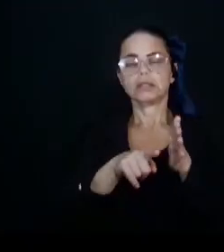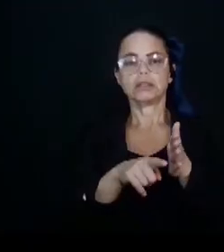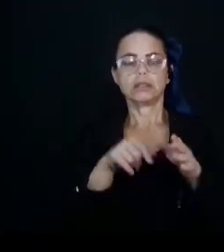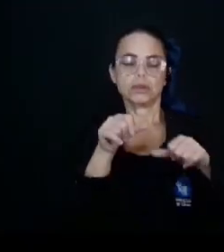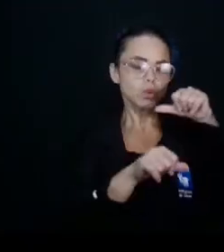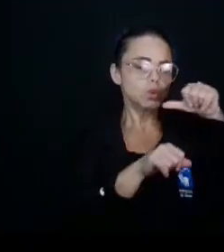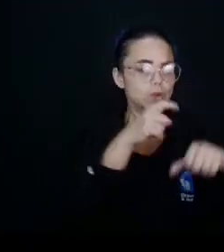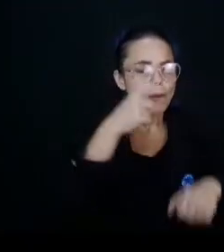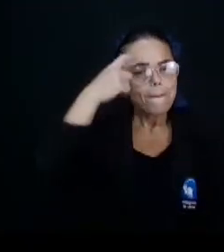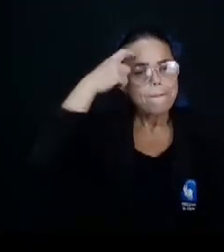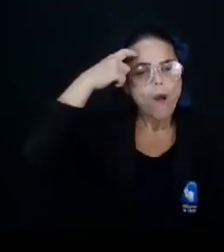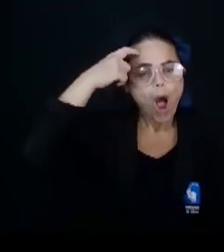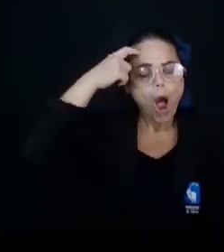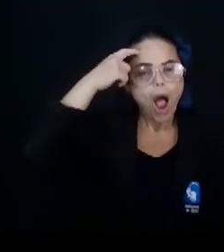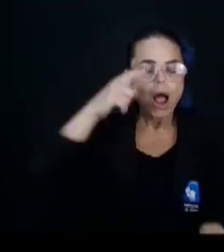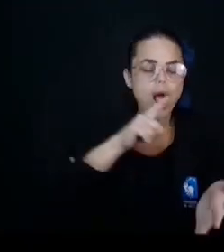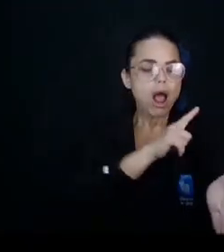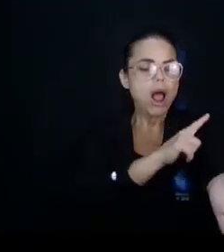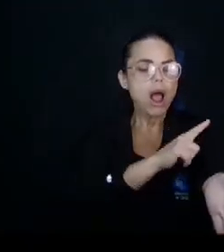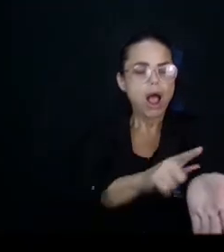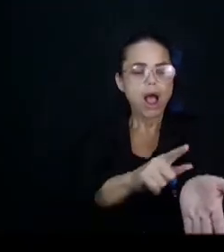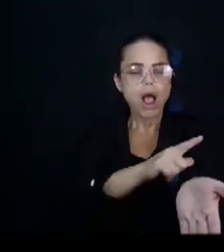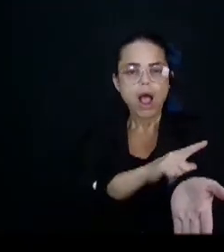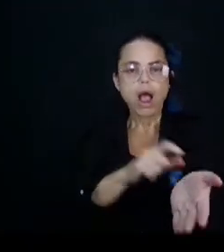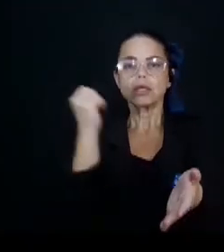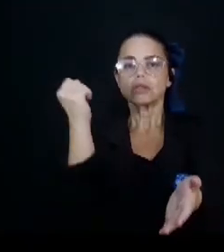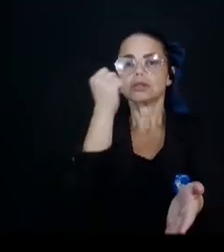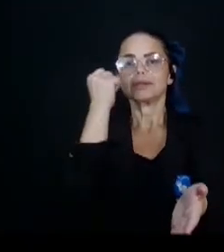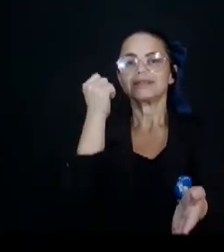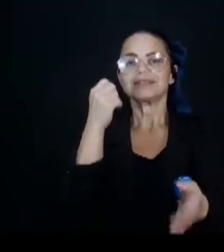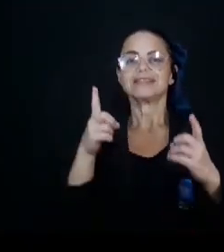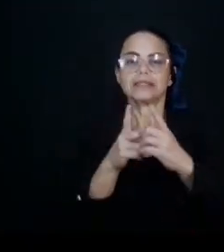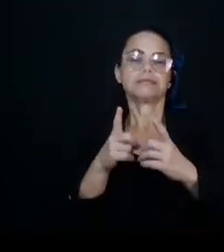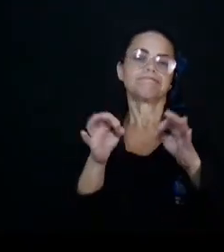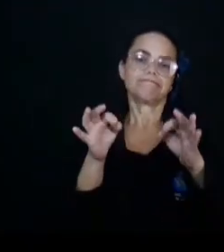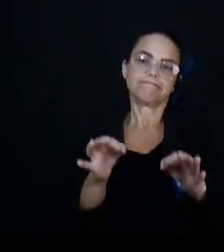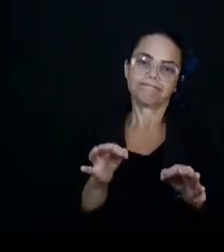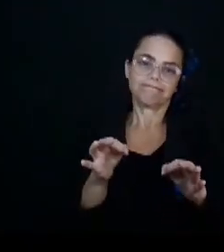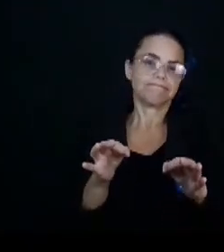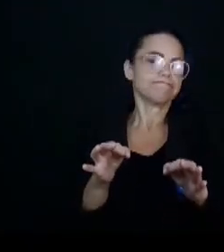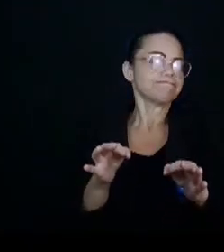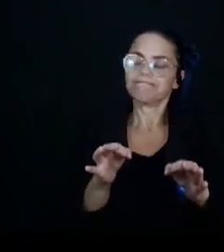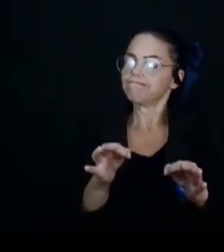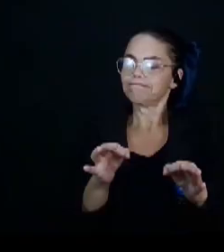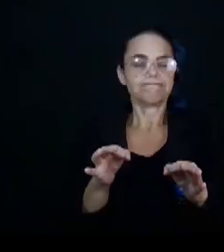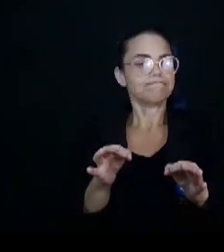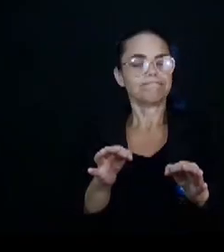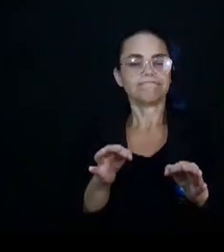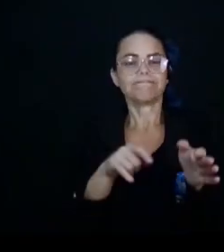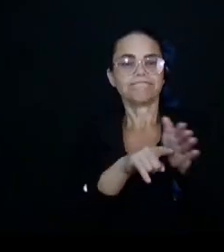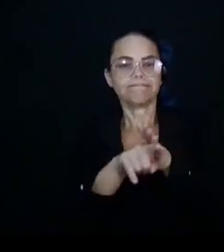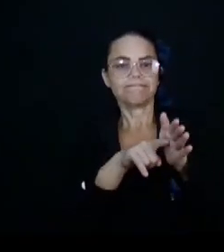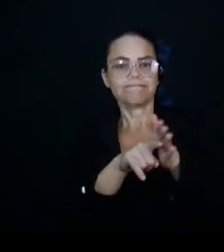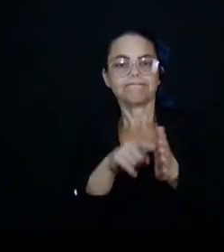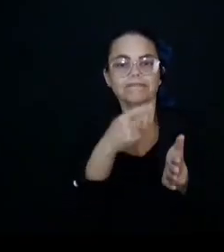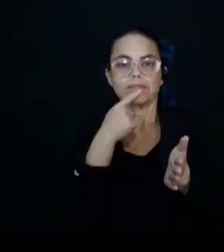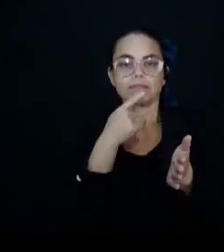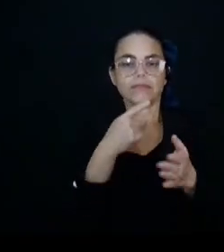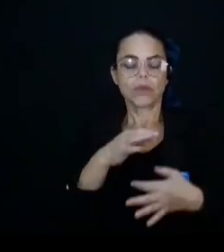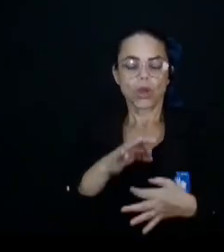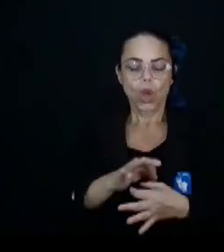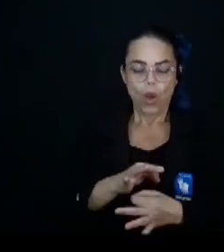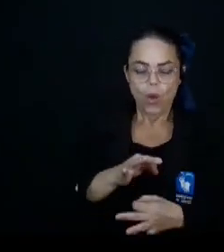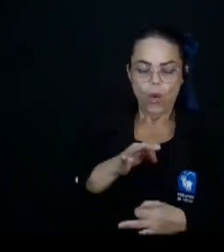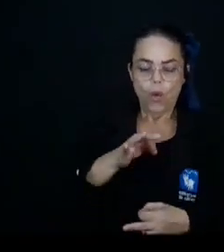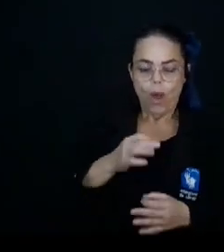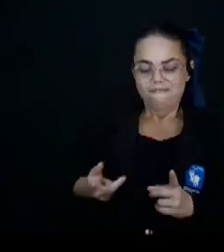aguda, mas o diagnóstico definitivo é realizado no exame de medula óssea. E esse exame é